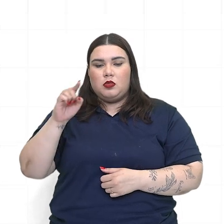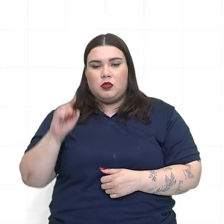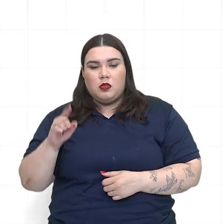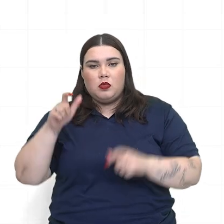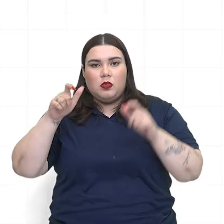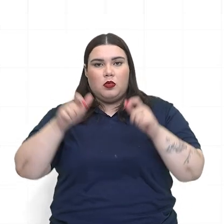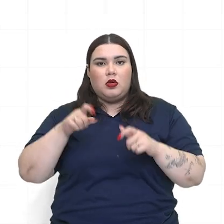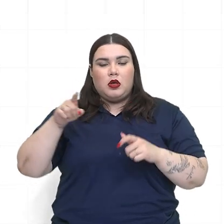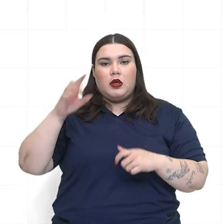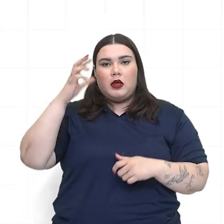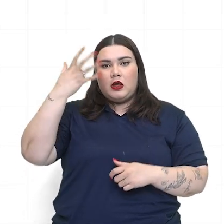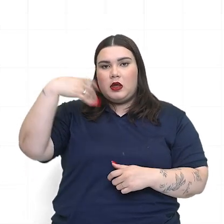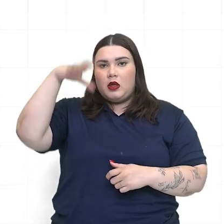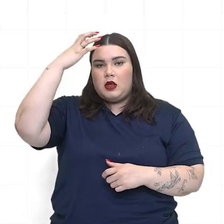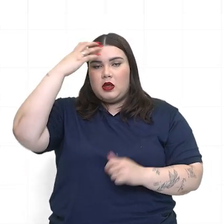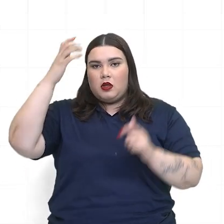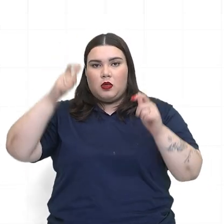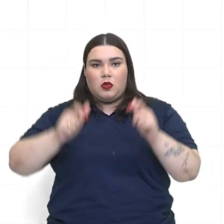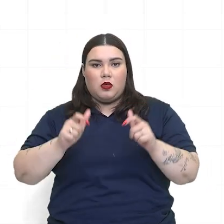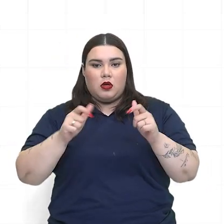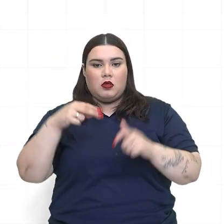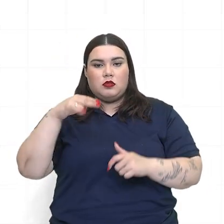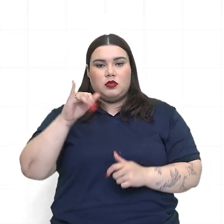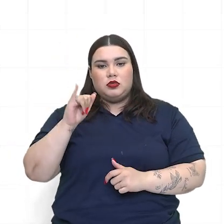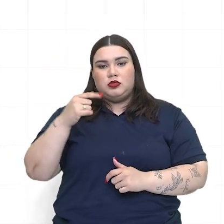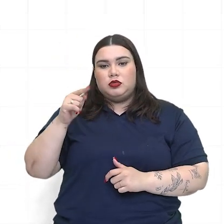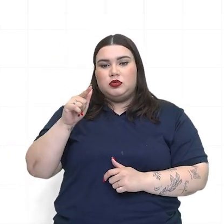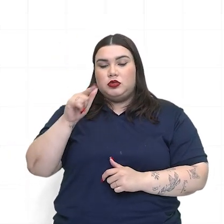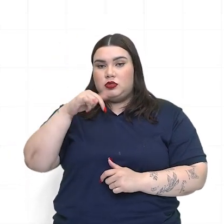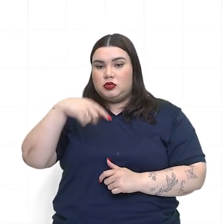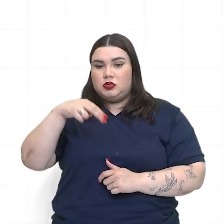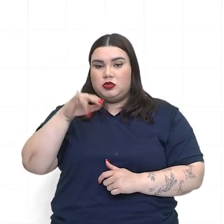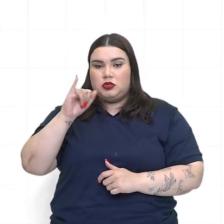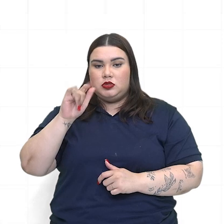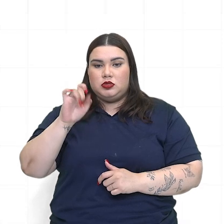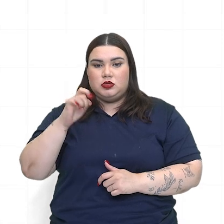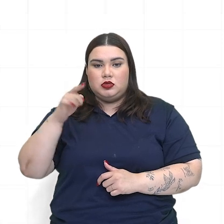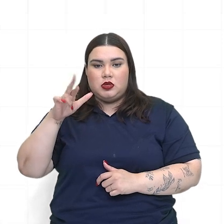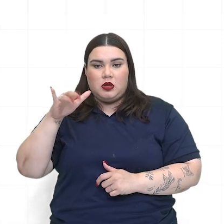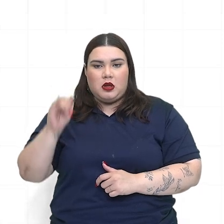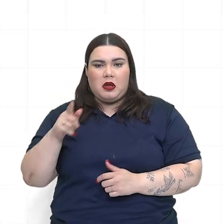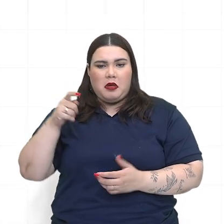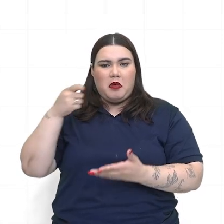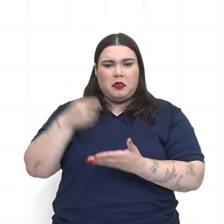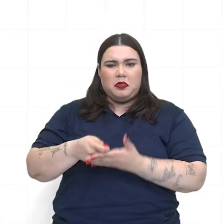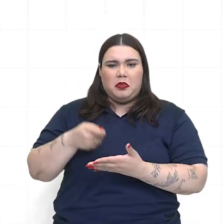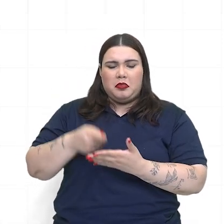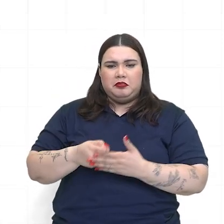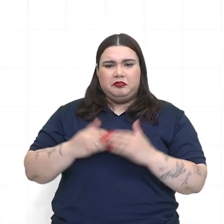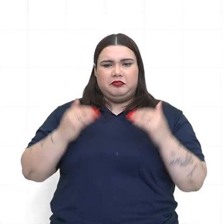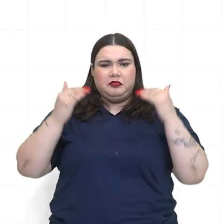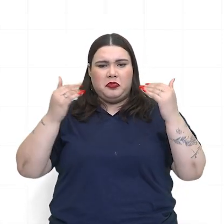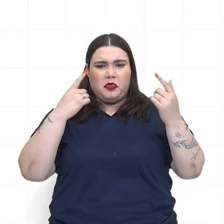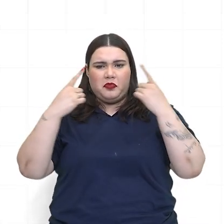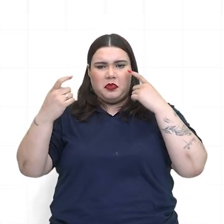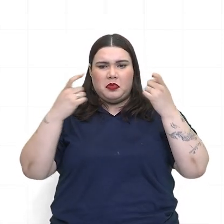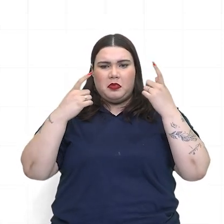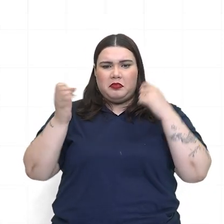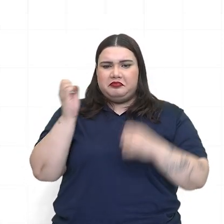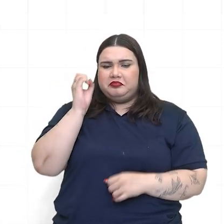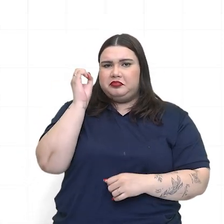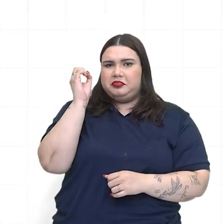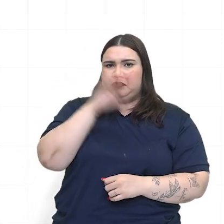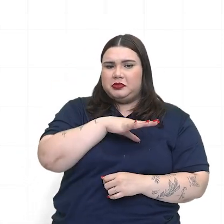hoje é a Nigéria, e possuía um caráter bem duro, violento, além de ser extremamente viril,